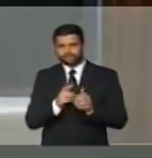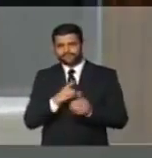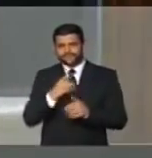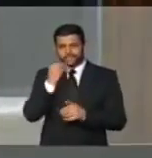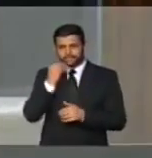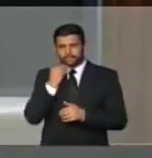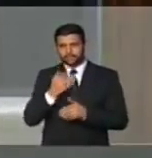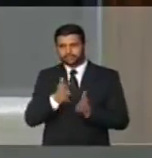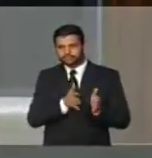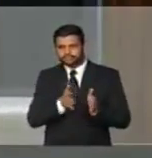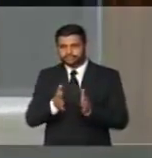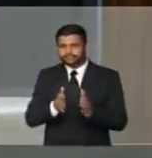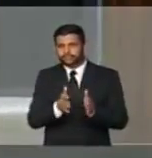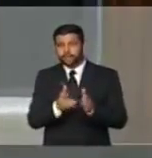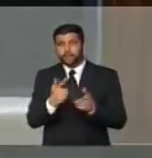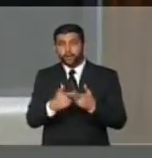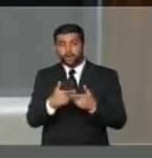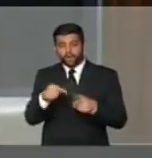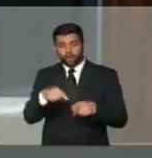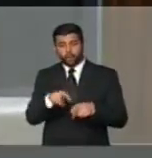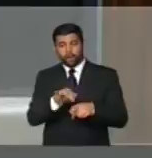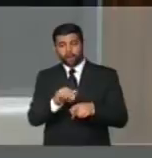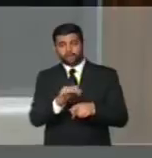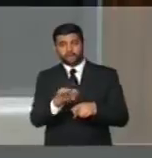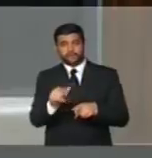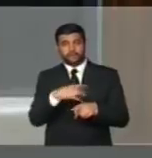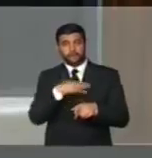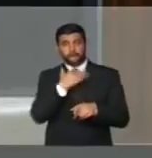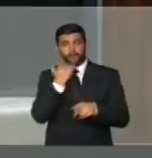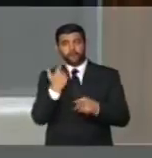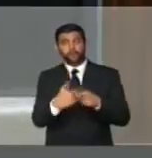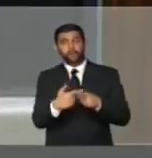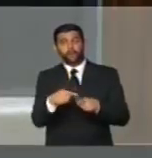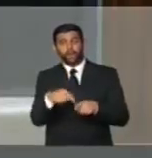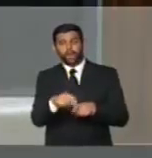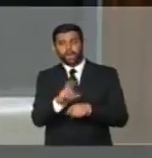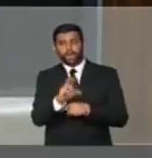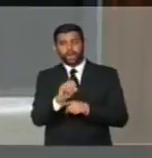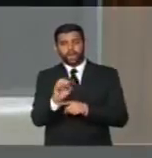que ver por que esse Rio São Francisco está morrendo.